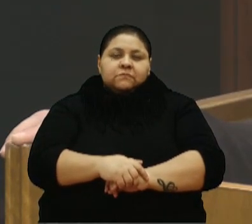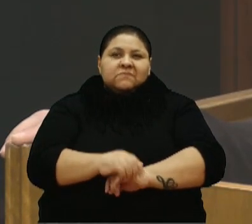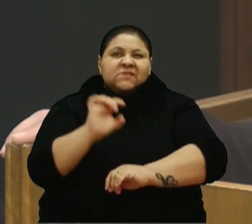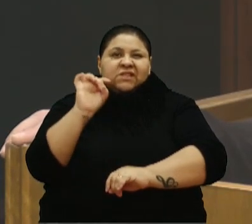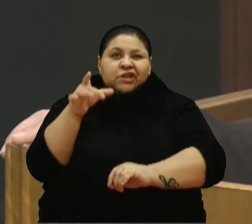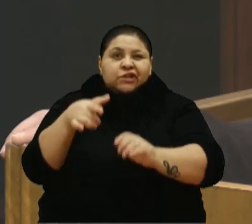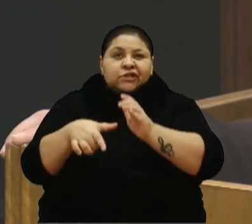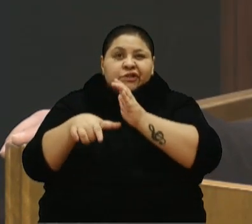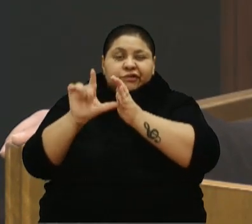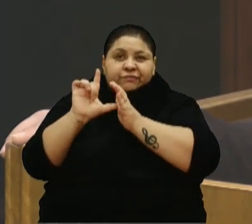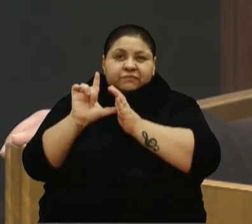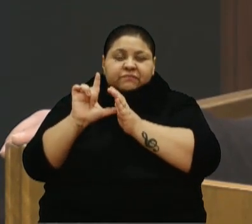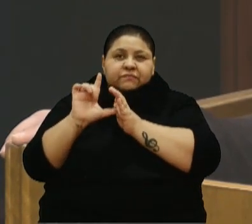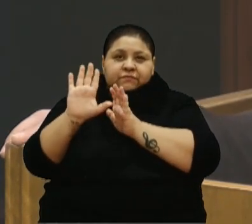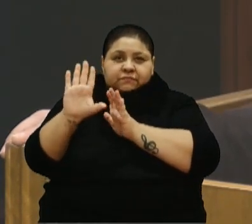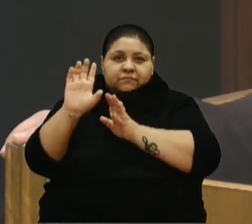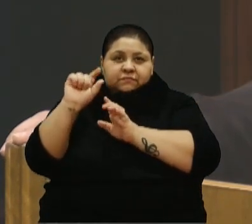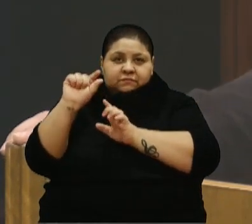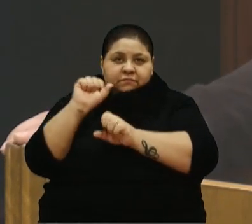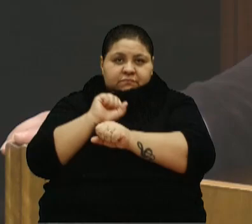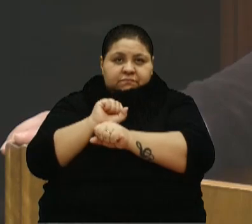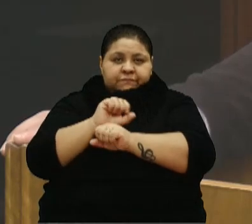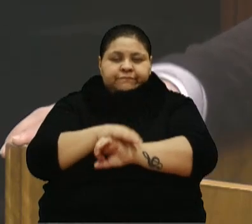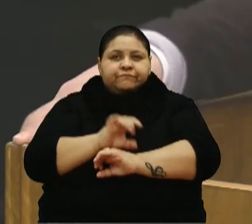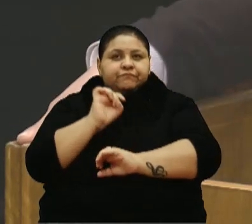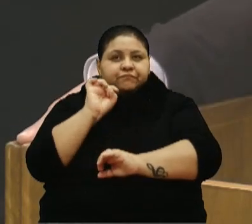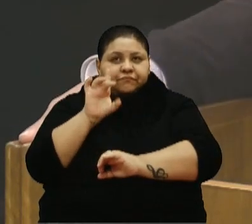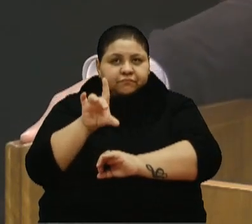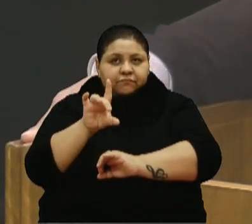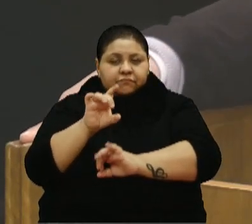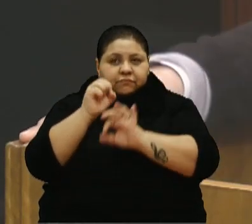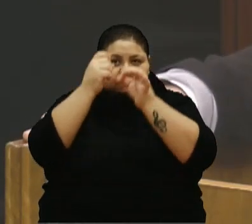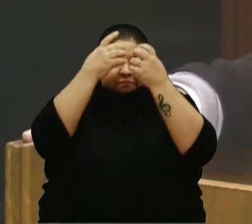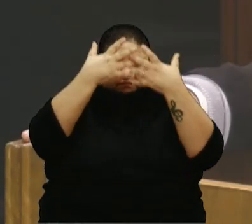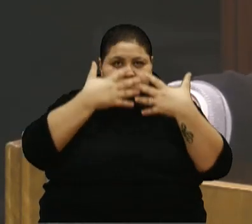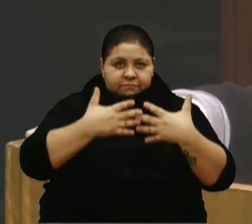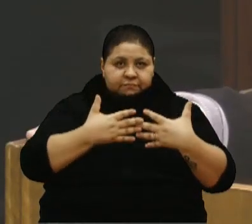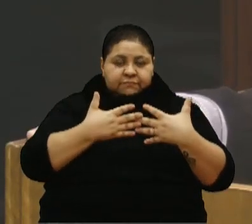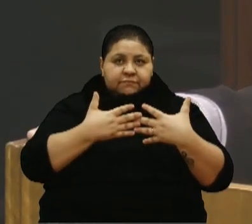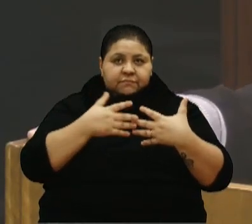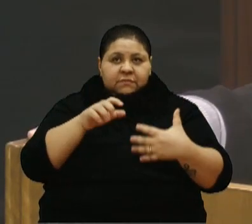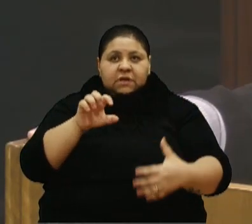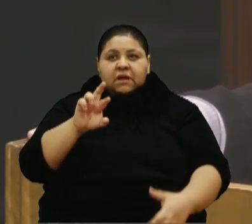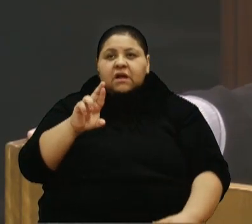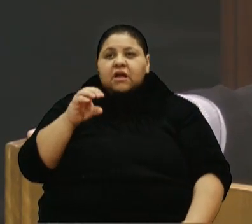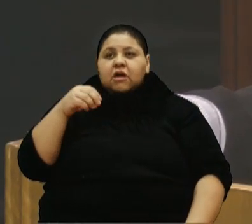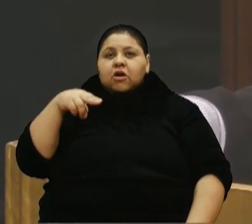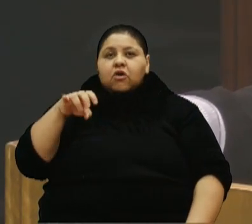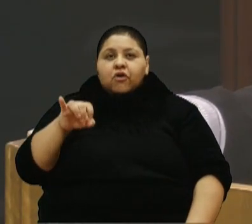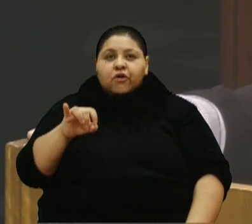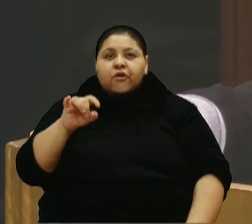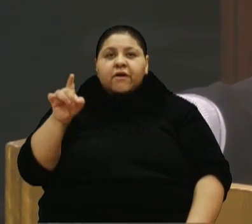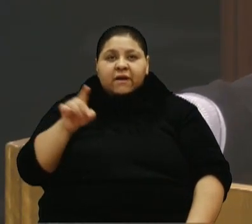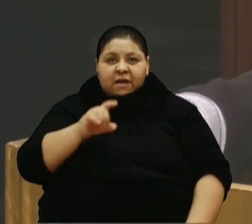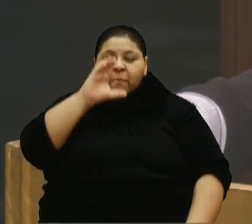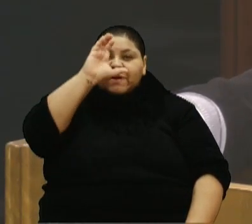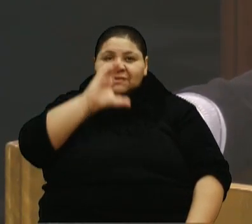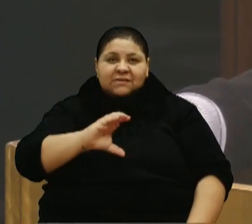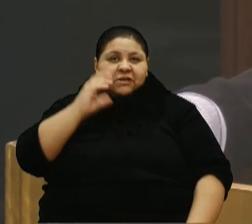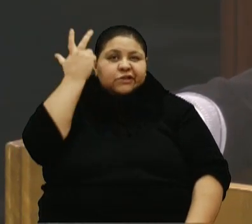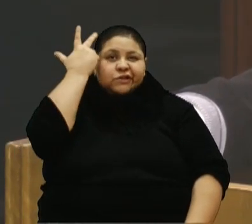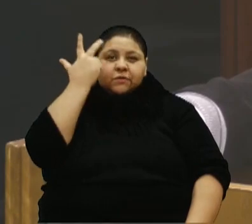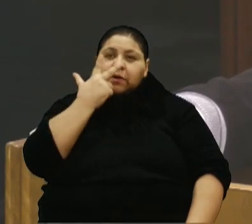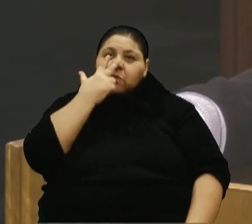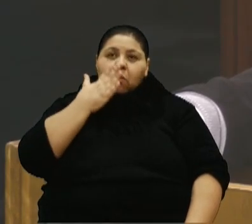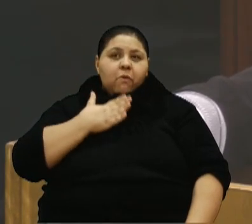Só antes de dar o play, segura um pouquinho. Então, só um breve preâmbulo. A Dona Eroni é uma cidadã comum, como